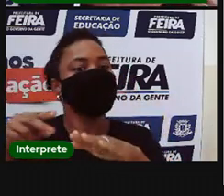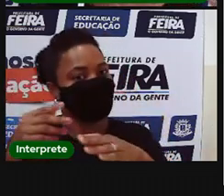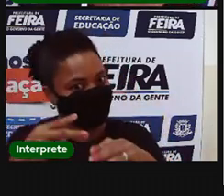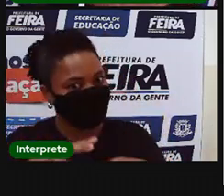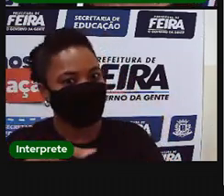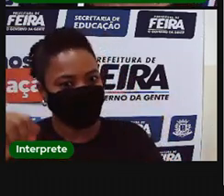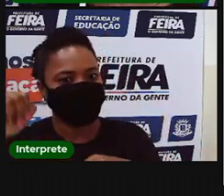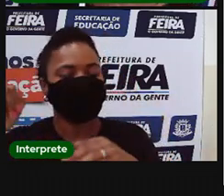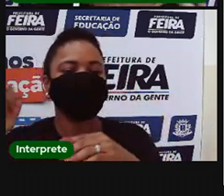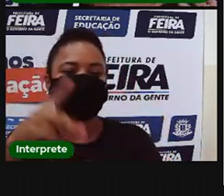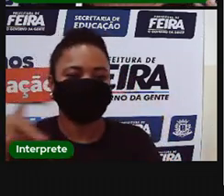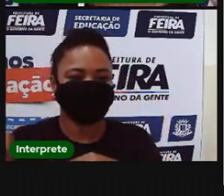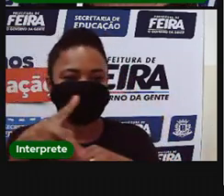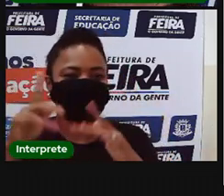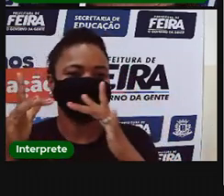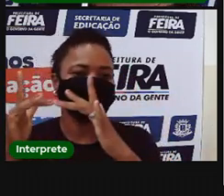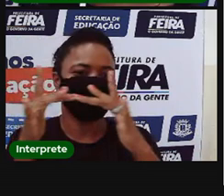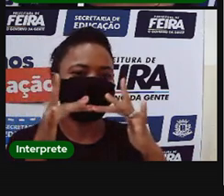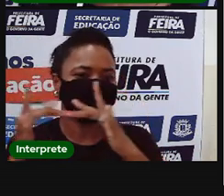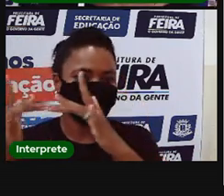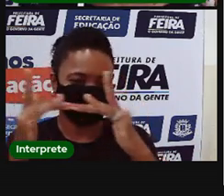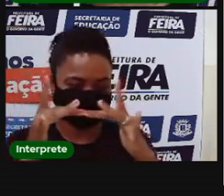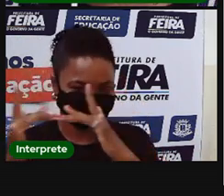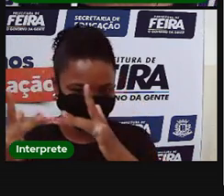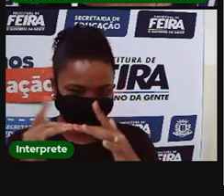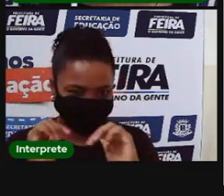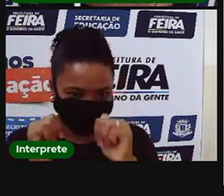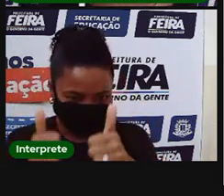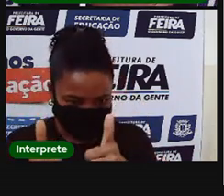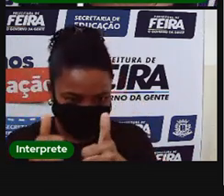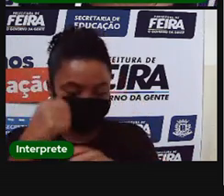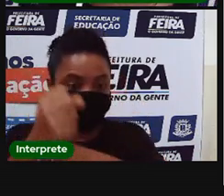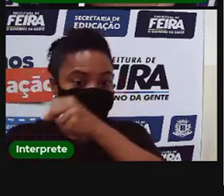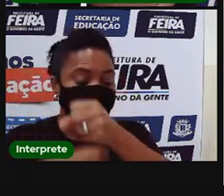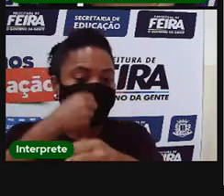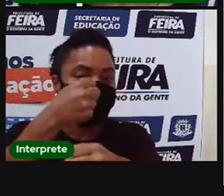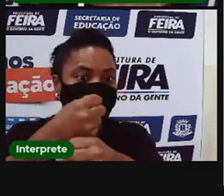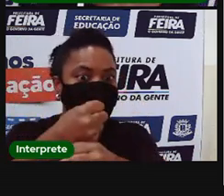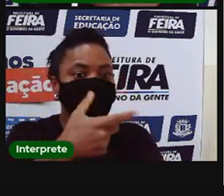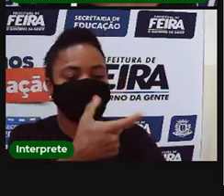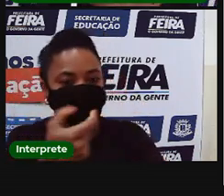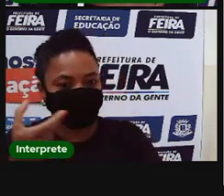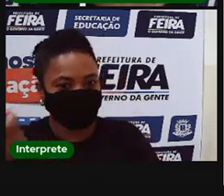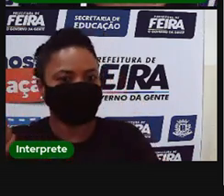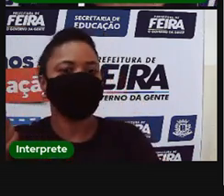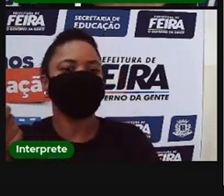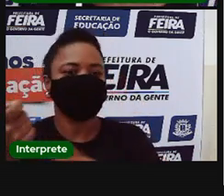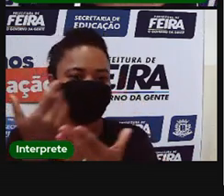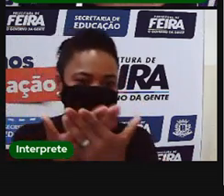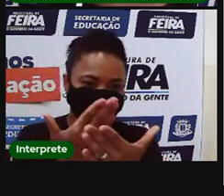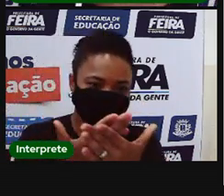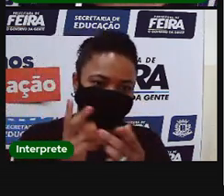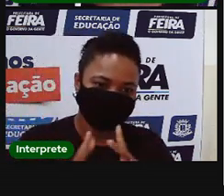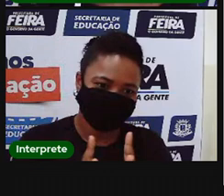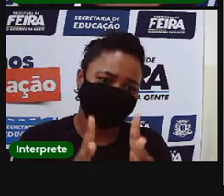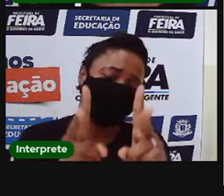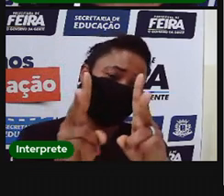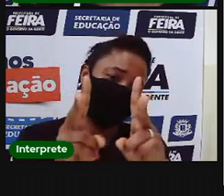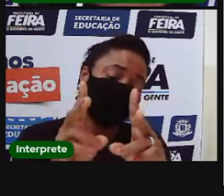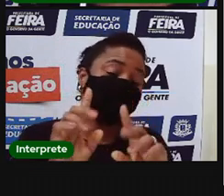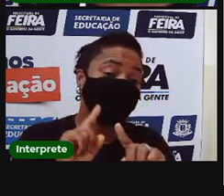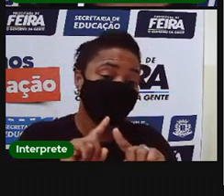essa retomada pedagógica, dando continuidade ao ano letivo de 2020, que por conta do contexto pandêmico